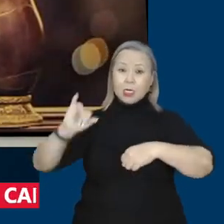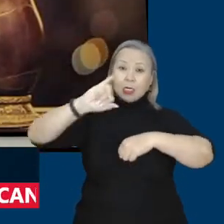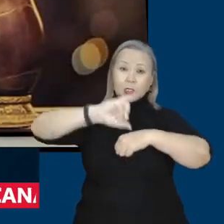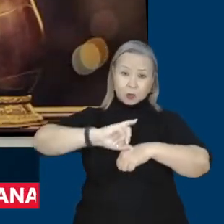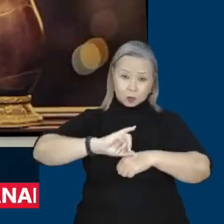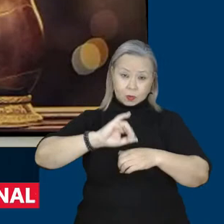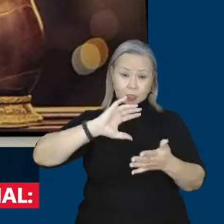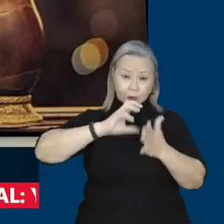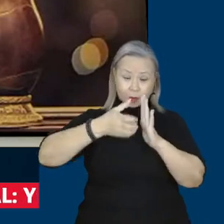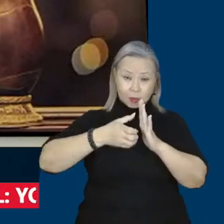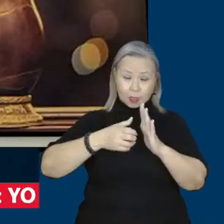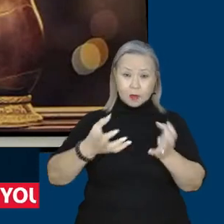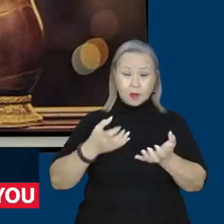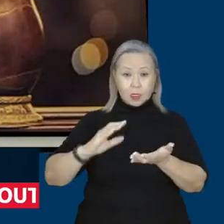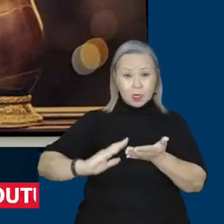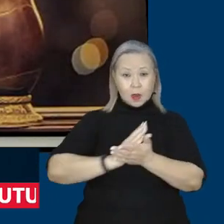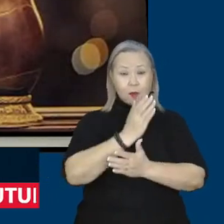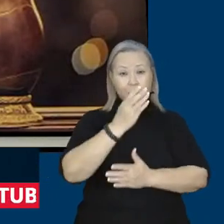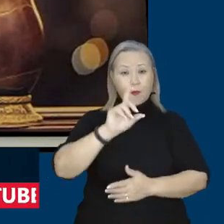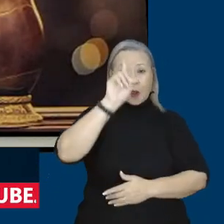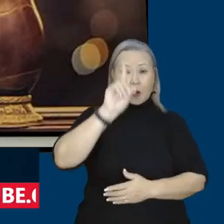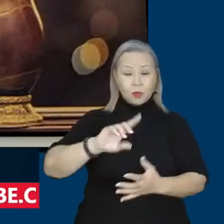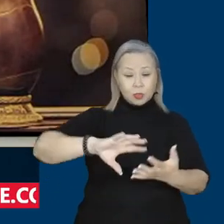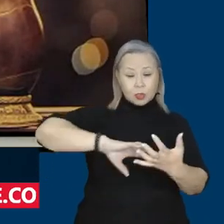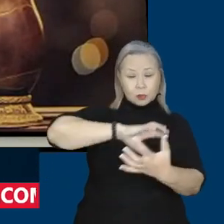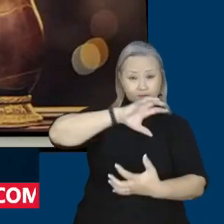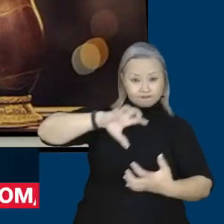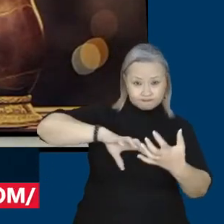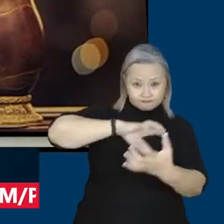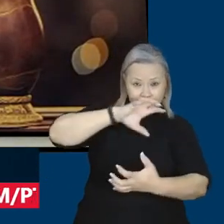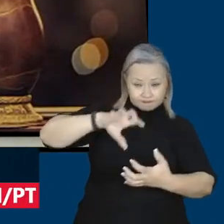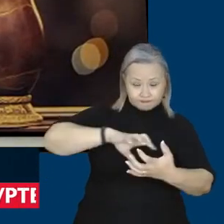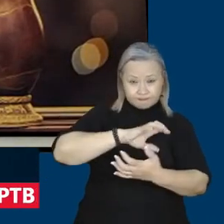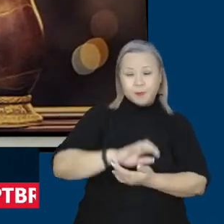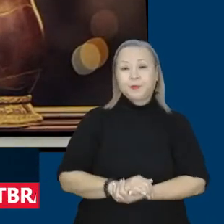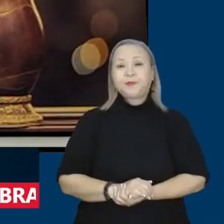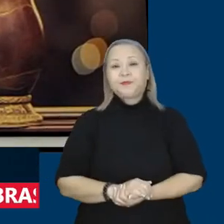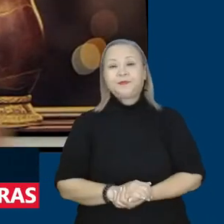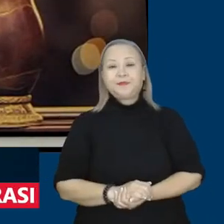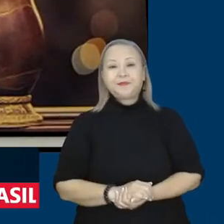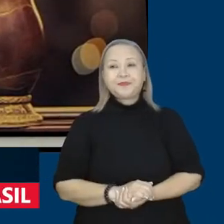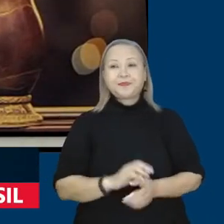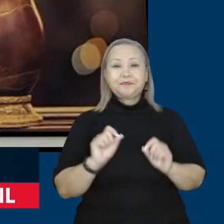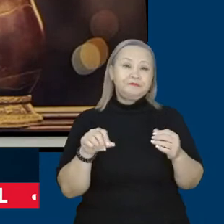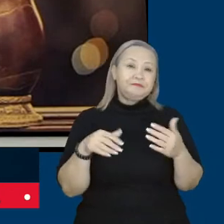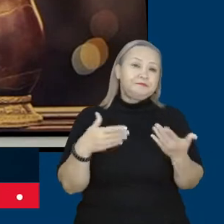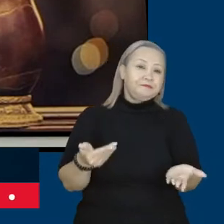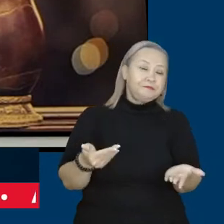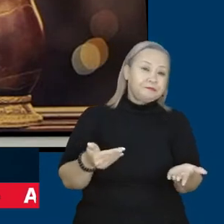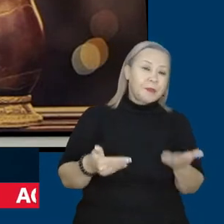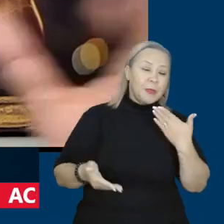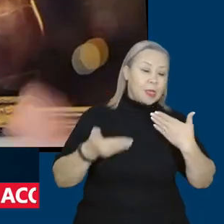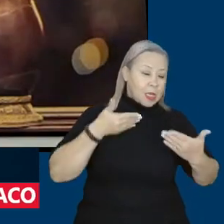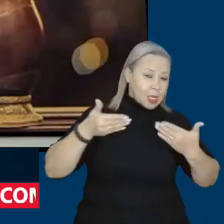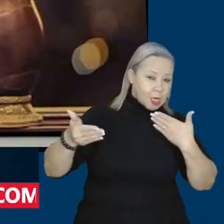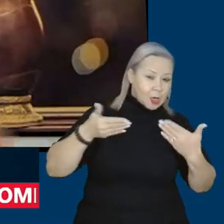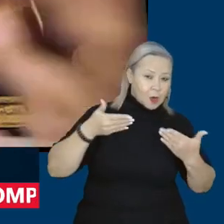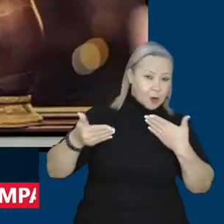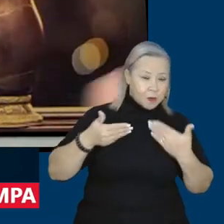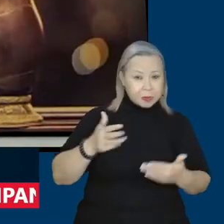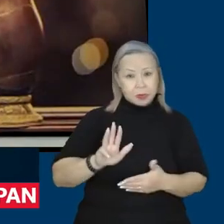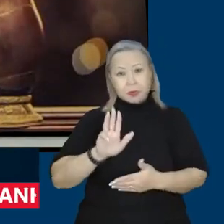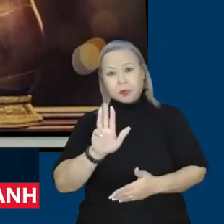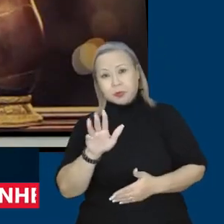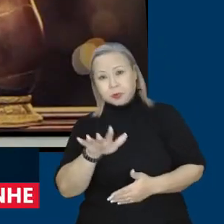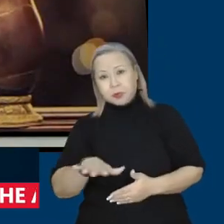nós queria provar o direito de greve em espanhol das vezes e daí conversando com o Lula